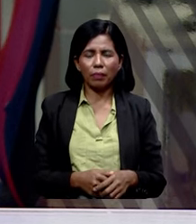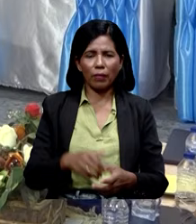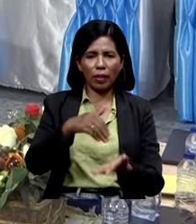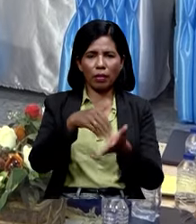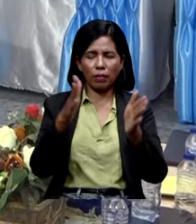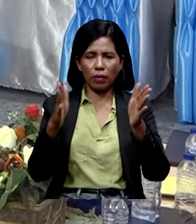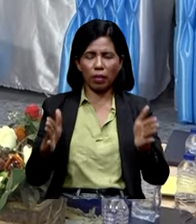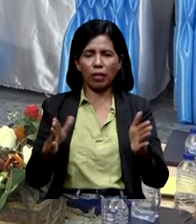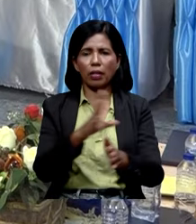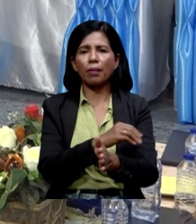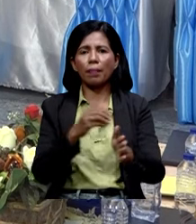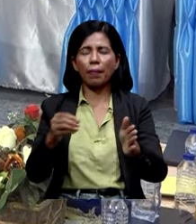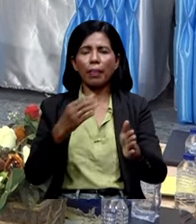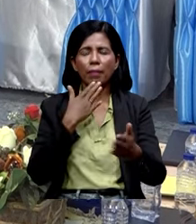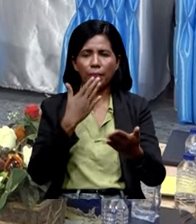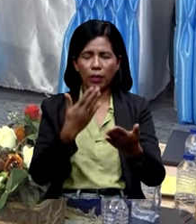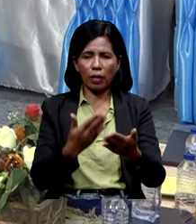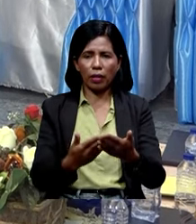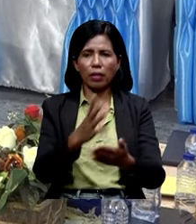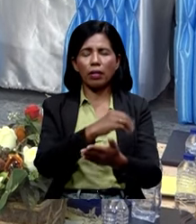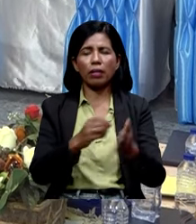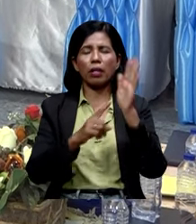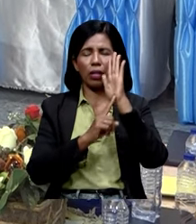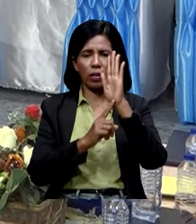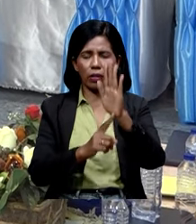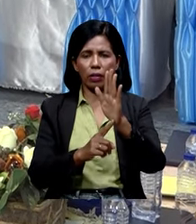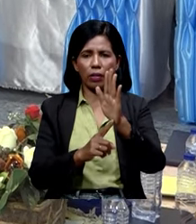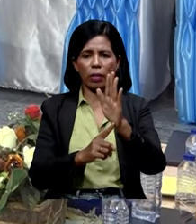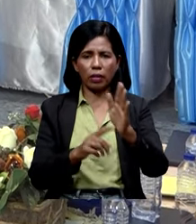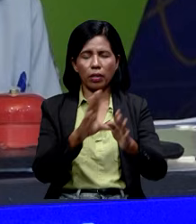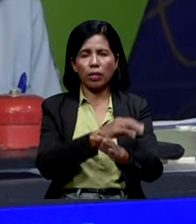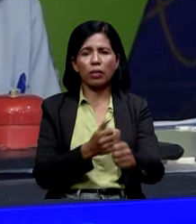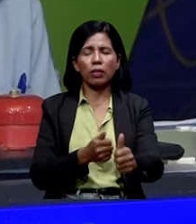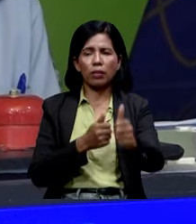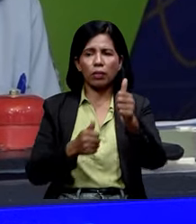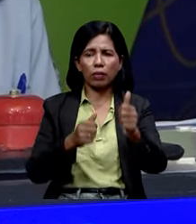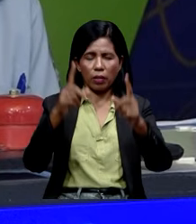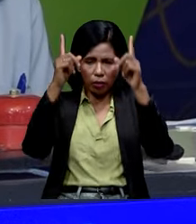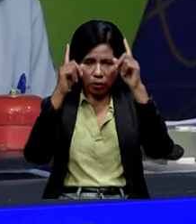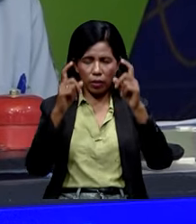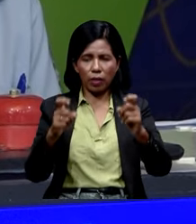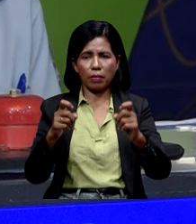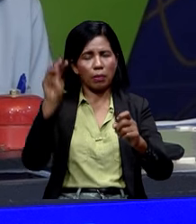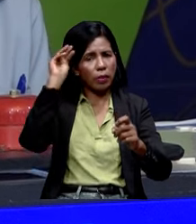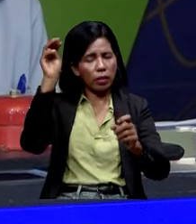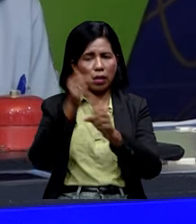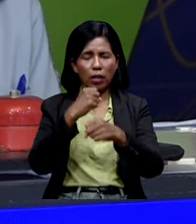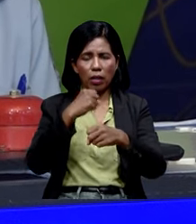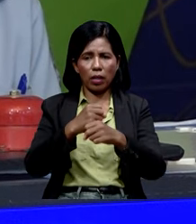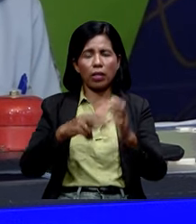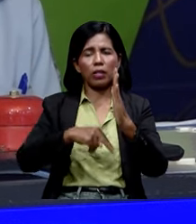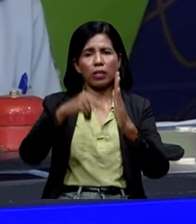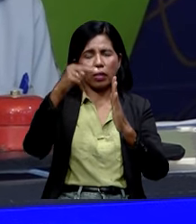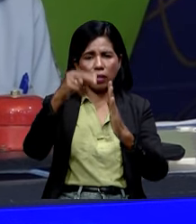Estudante de Escola Secundária Geral Calixia Viqueque, a tua questão, né? A foi intuir certamen do Ministério da Educação Halau, nível